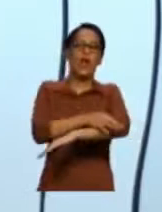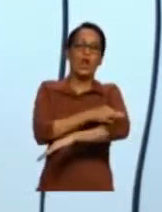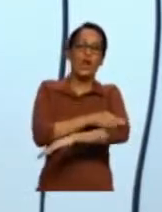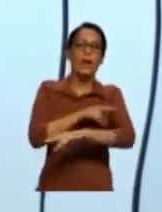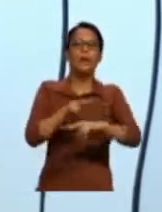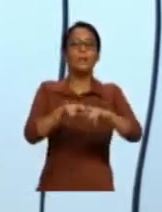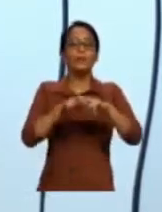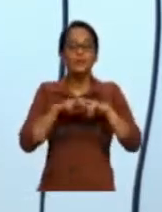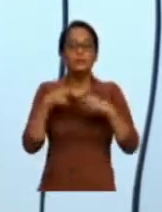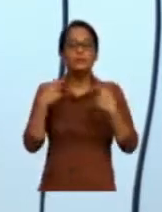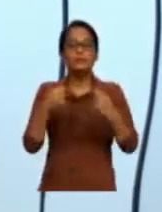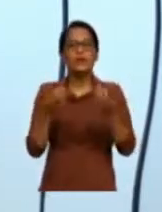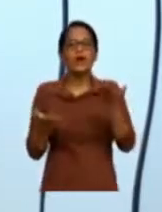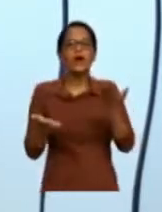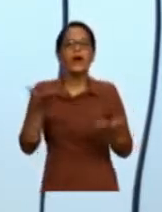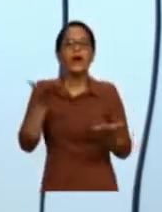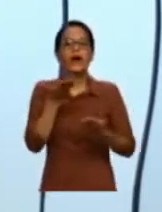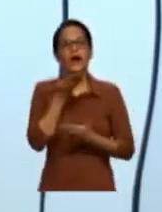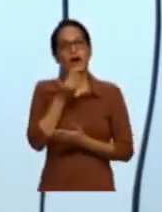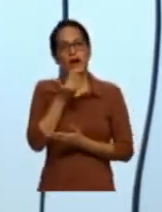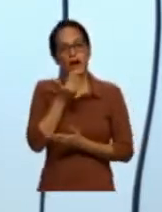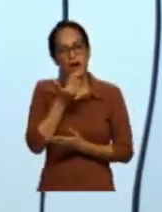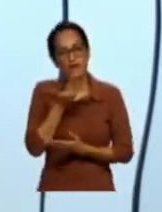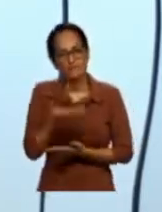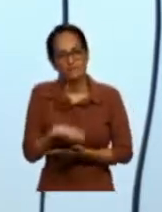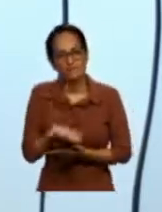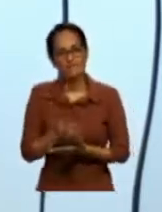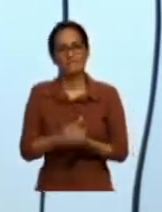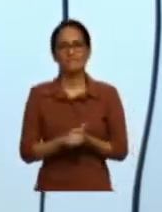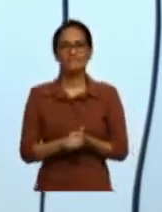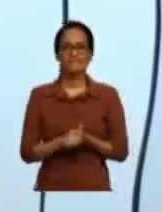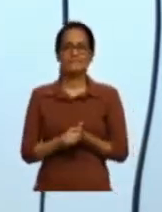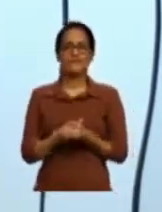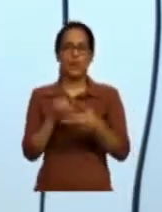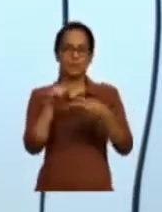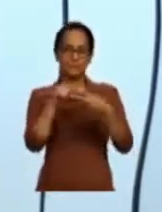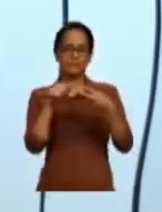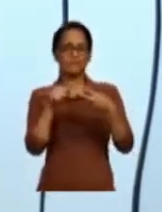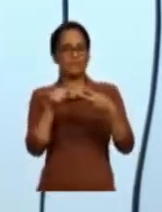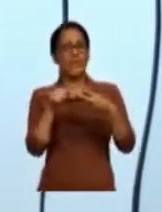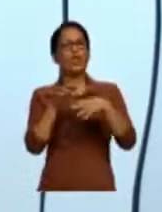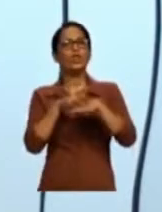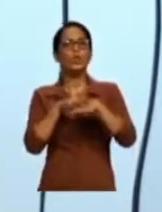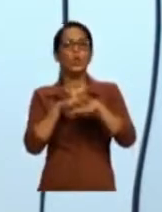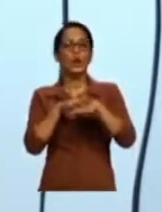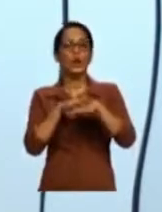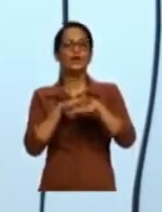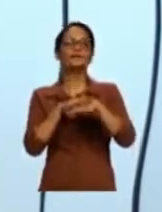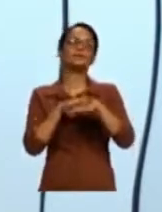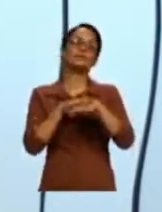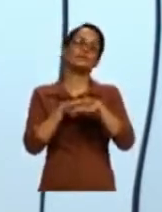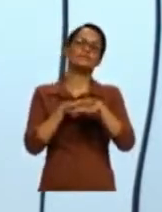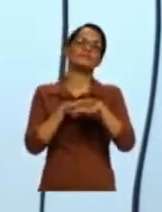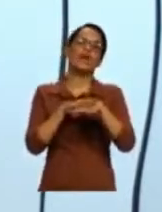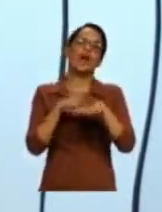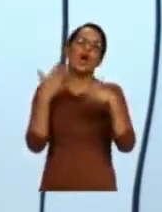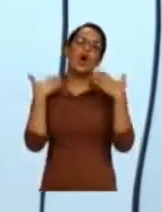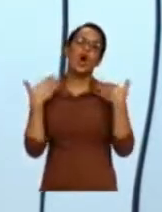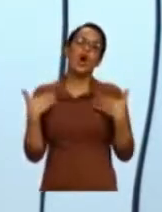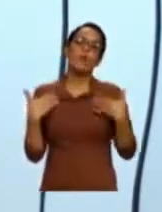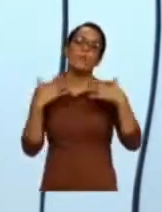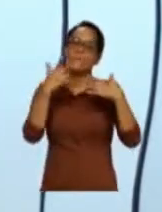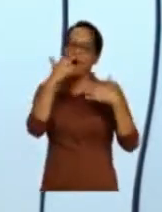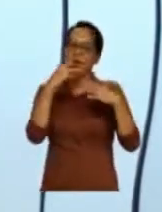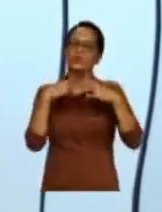dieta equilibrada e tudo mais. Então, isso é um clássico exemplo de doença degenerativa, onde o meu corpo, uma célula,